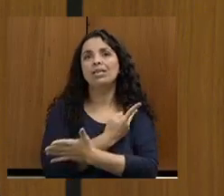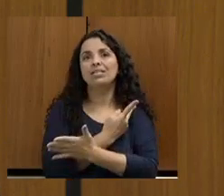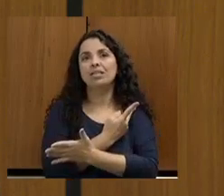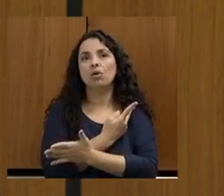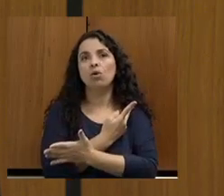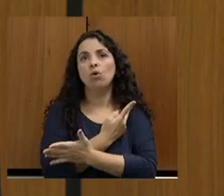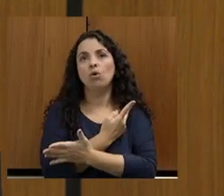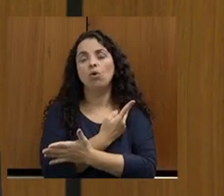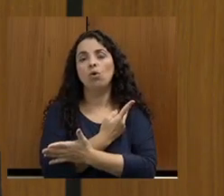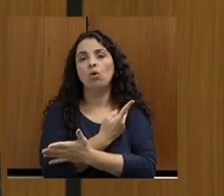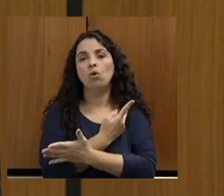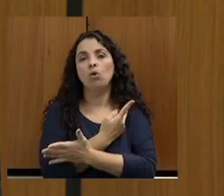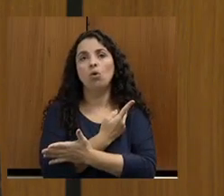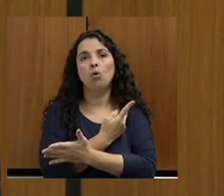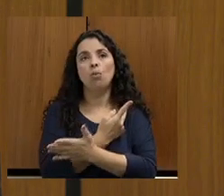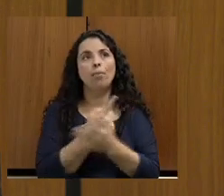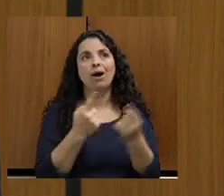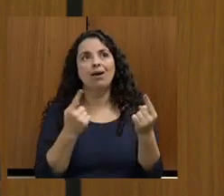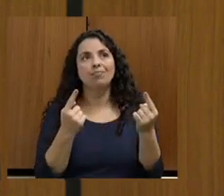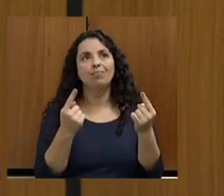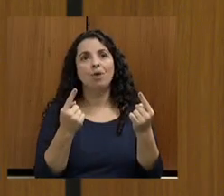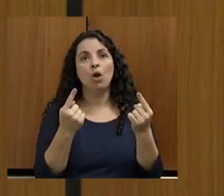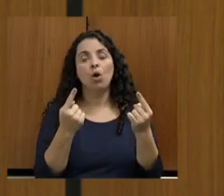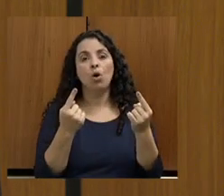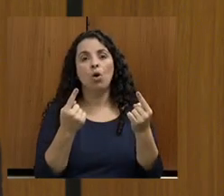há definição